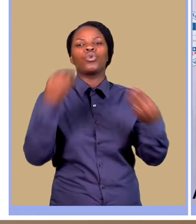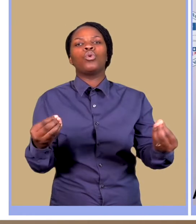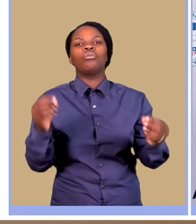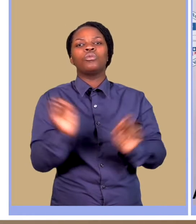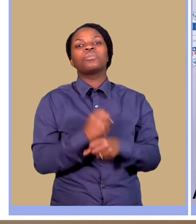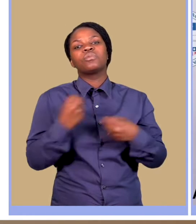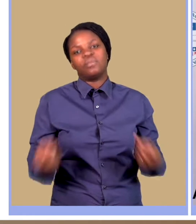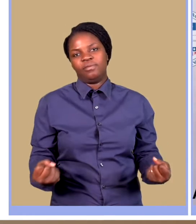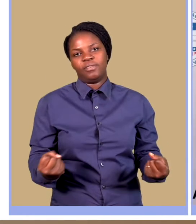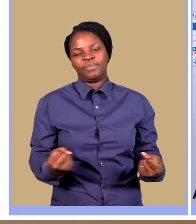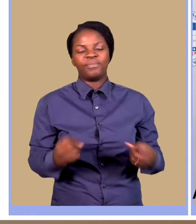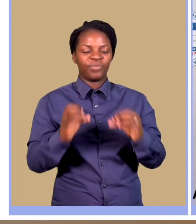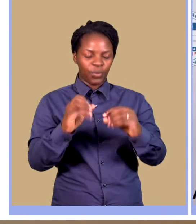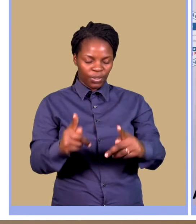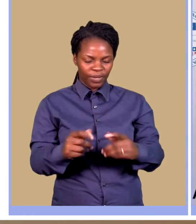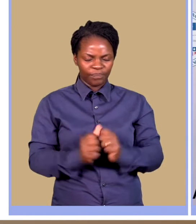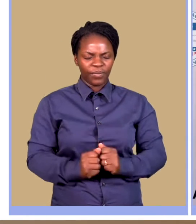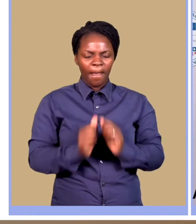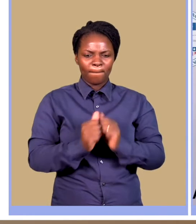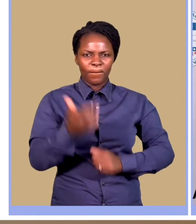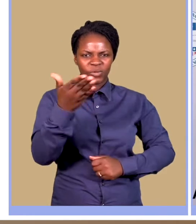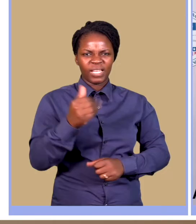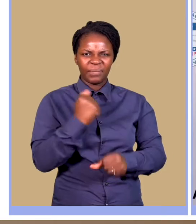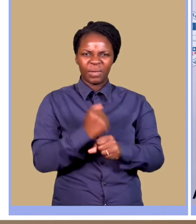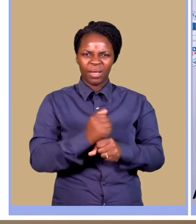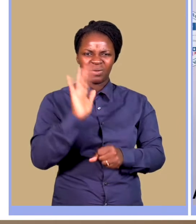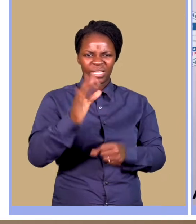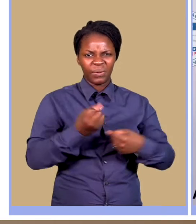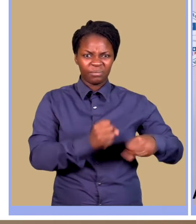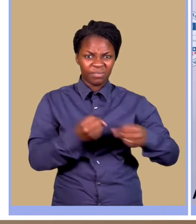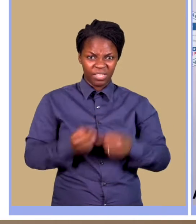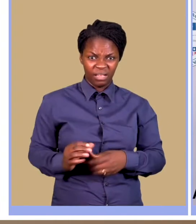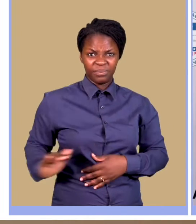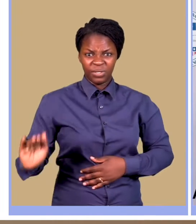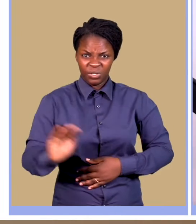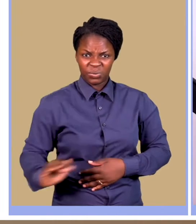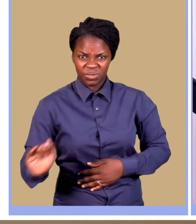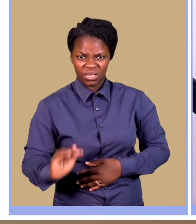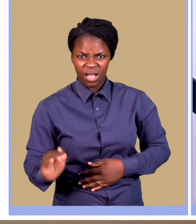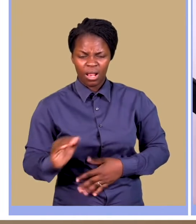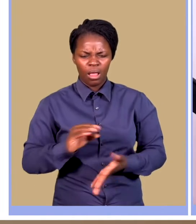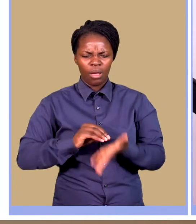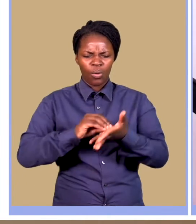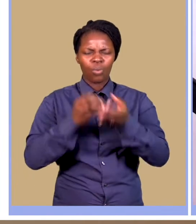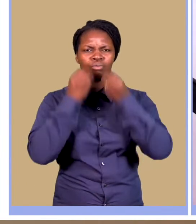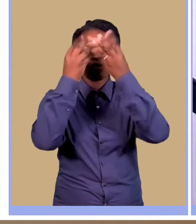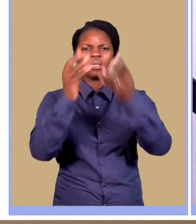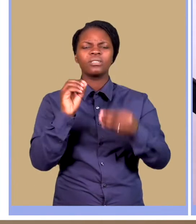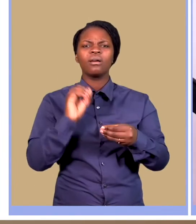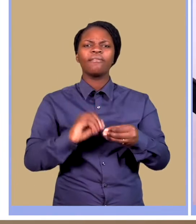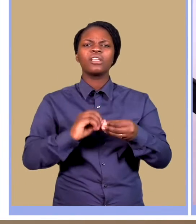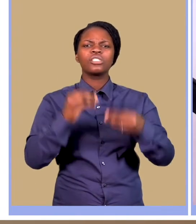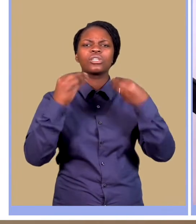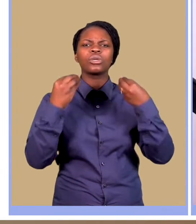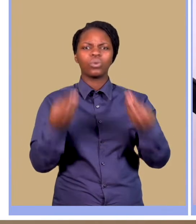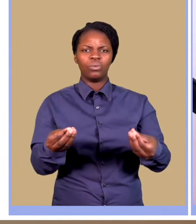trabalho nas zonas em que trabalha como ativista? Bem, atualmente eu trago